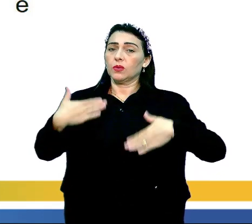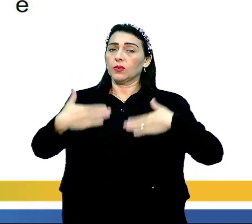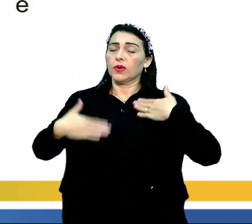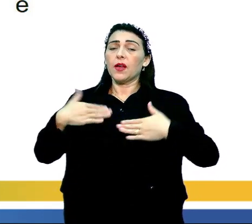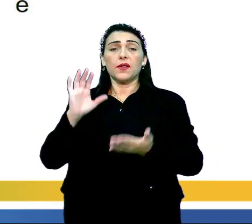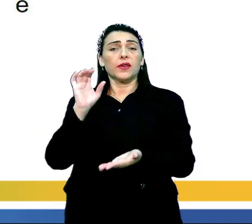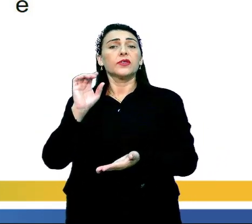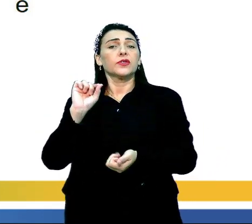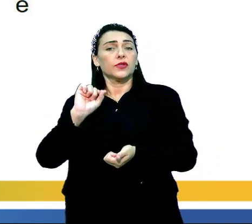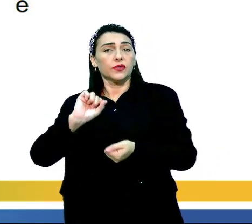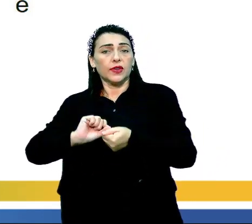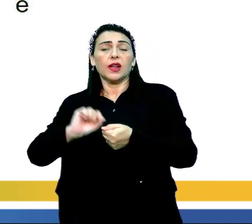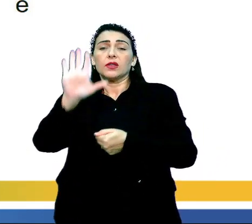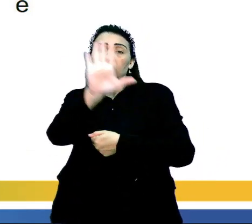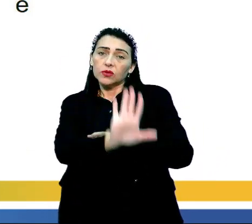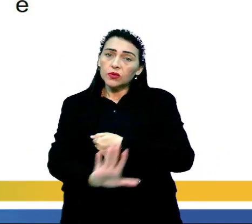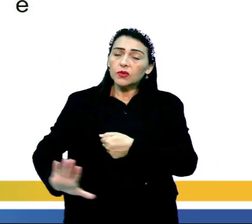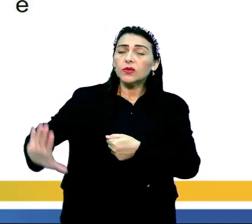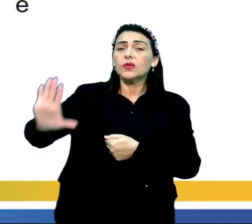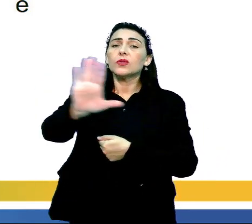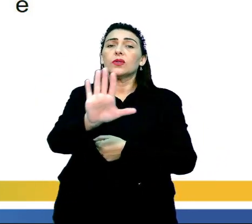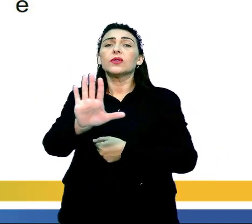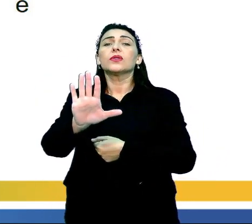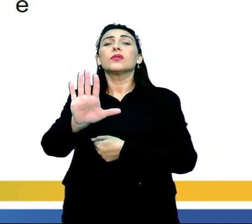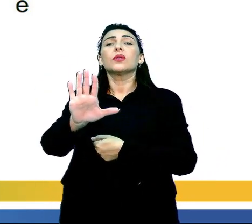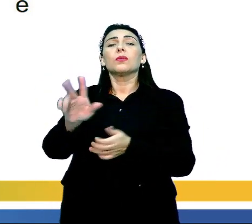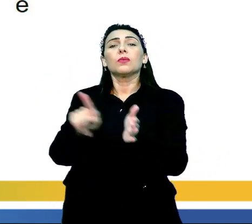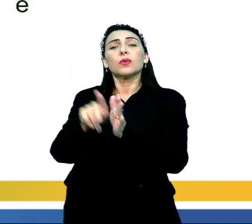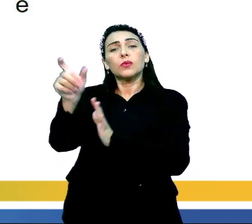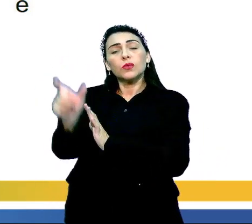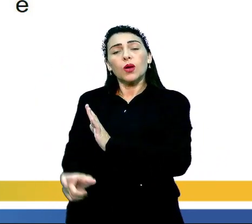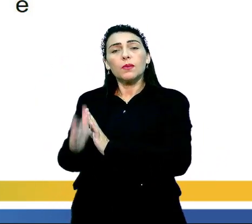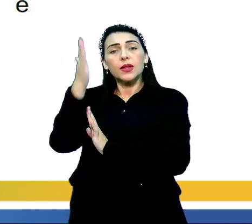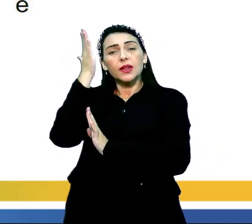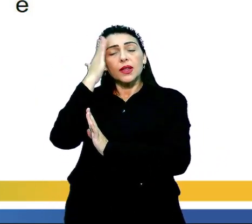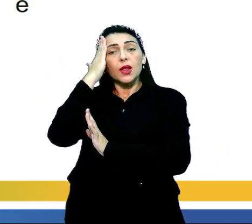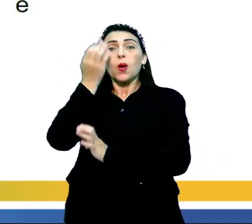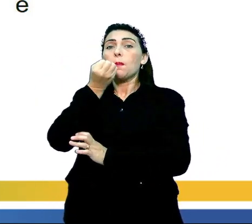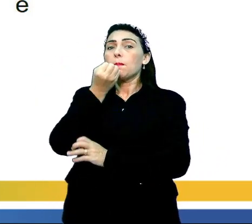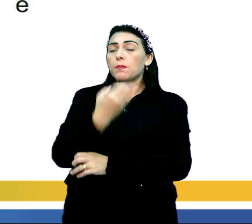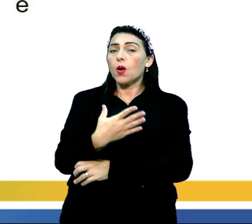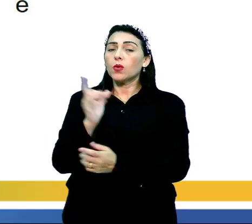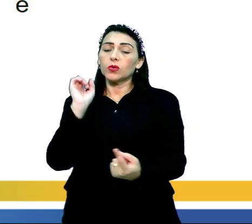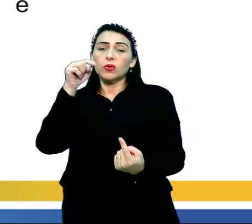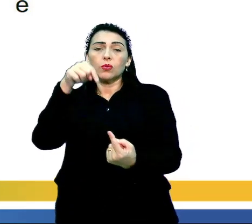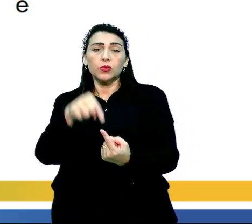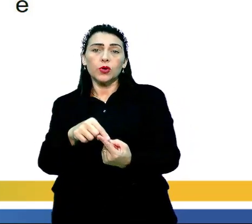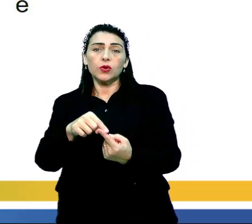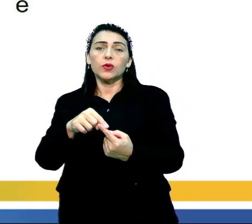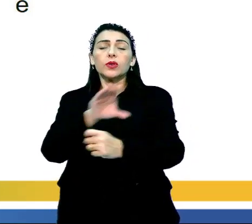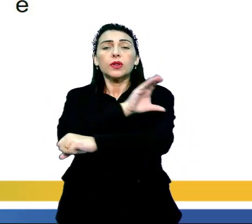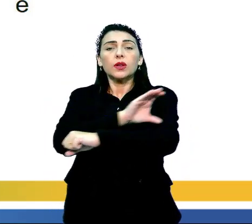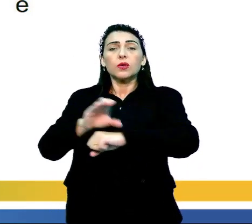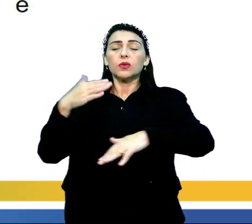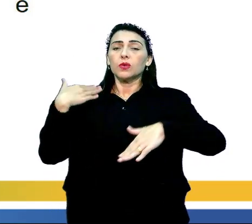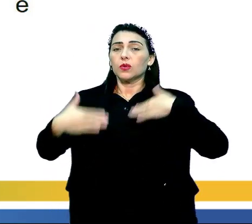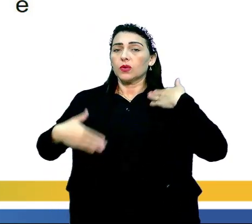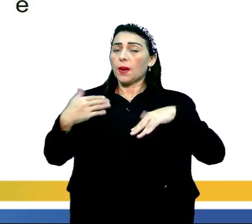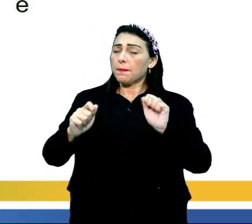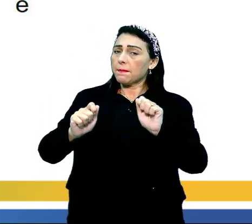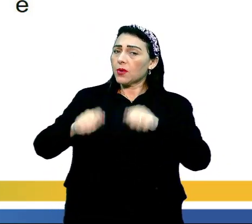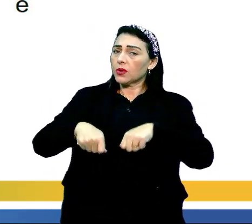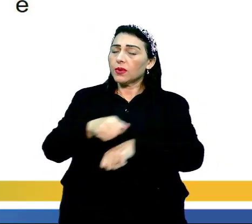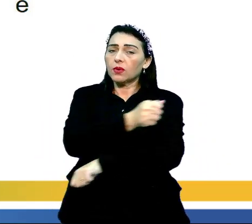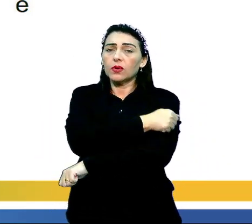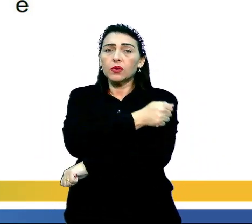uma realidade universal inerente ao homem. Compreender os benefícios e os objetivos da cultura corporal é possibilitar